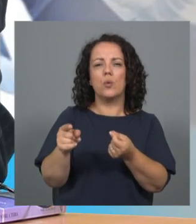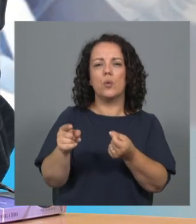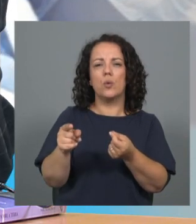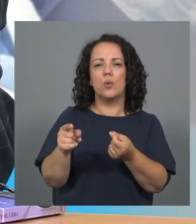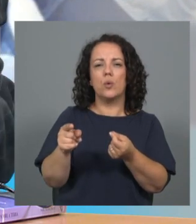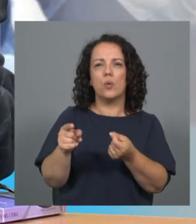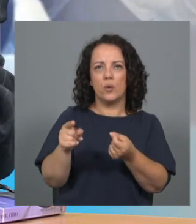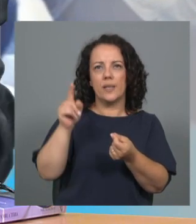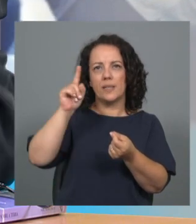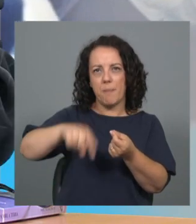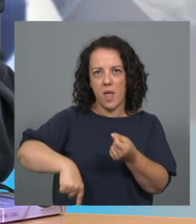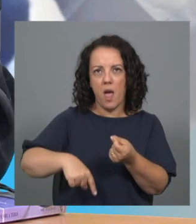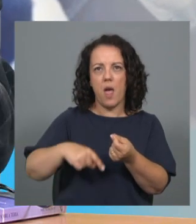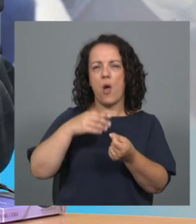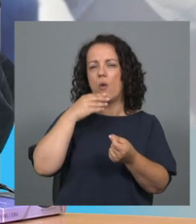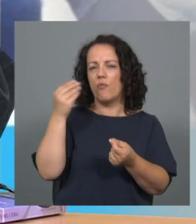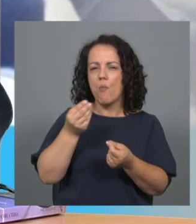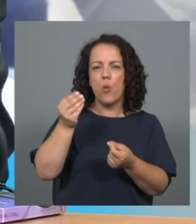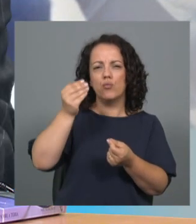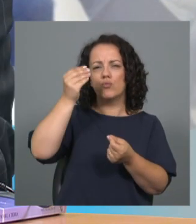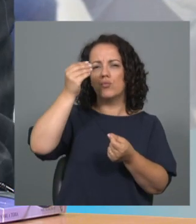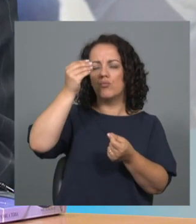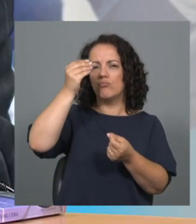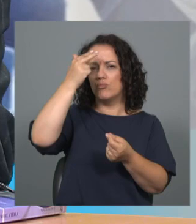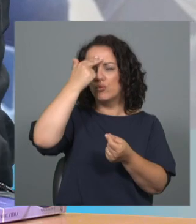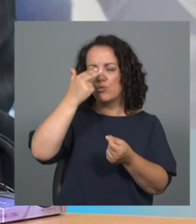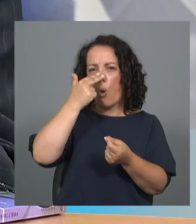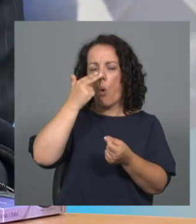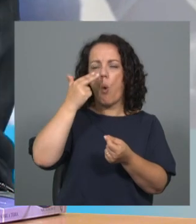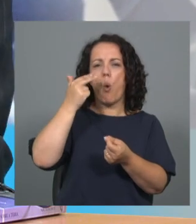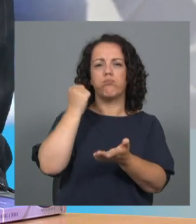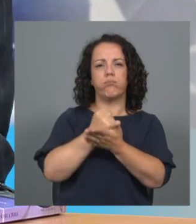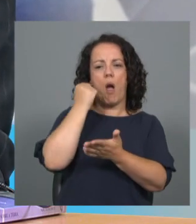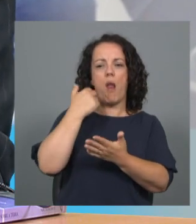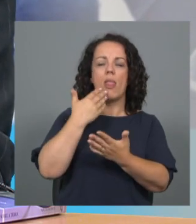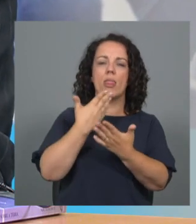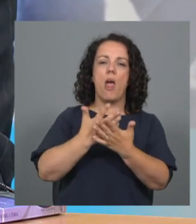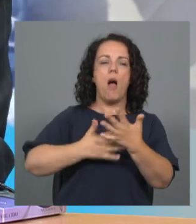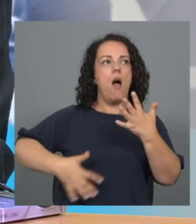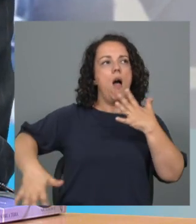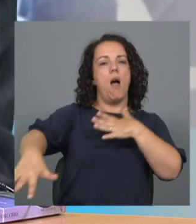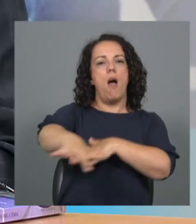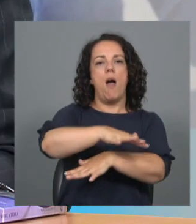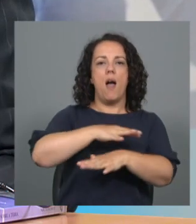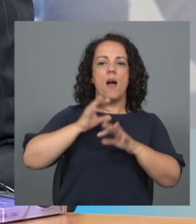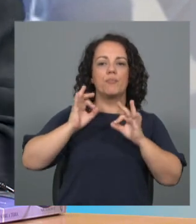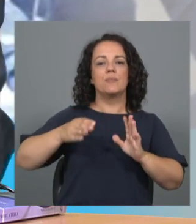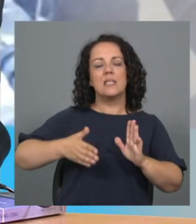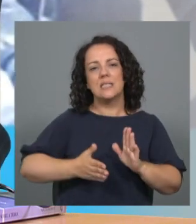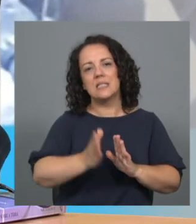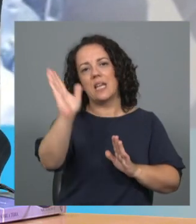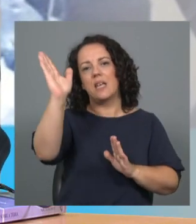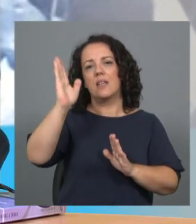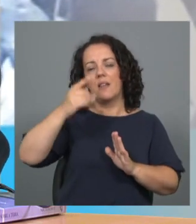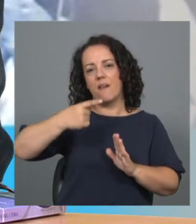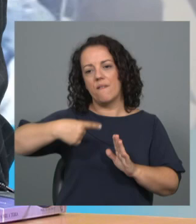que é também foi típica, histórica, e que também criava um ambiente já mesmo na saída da